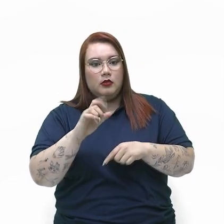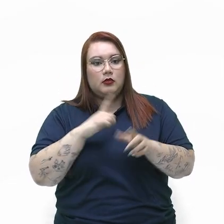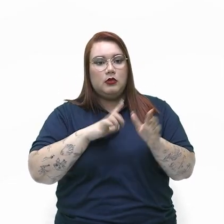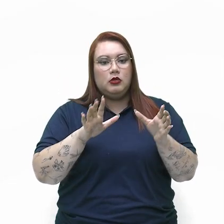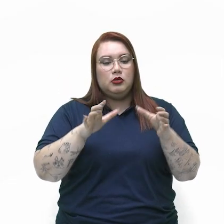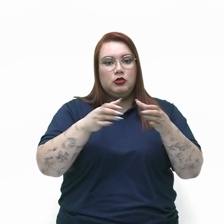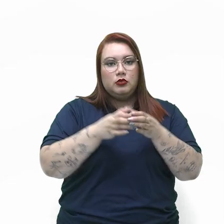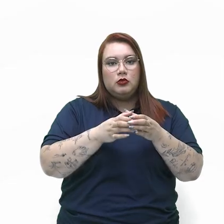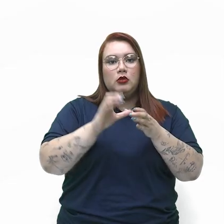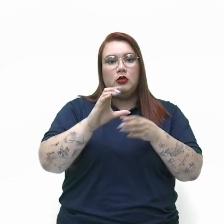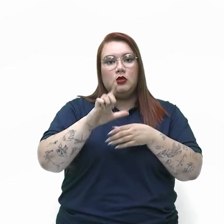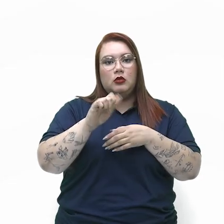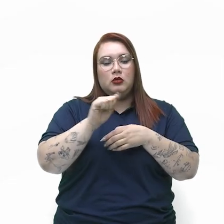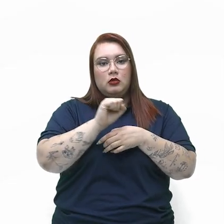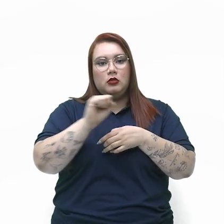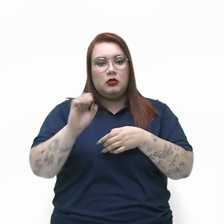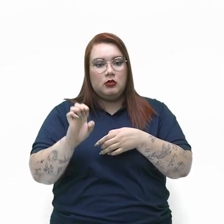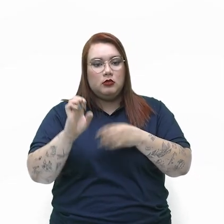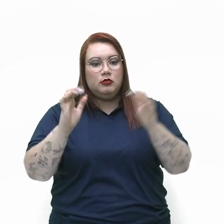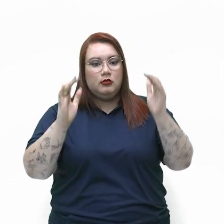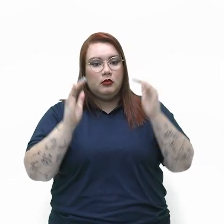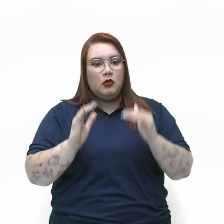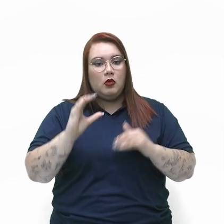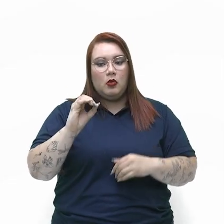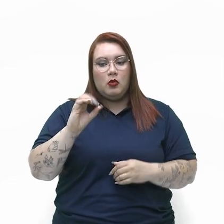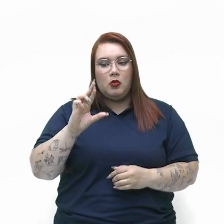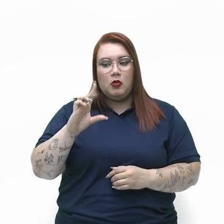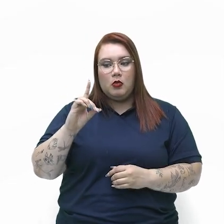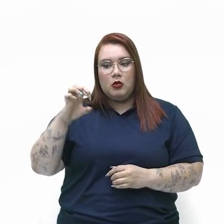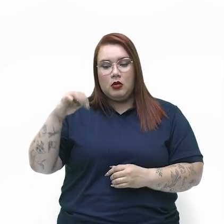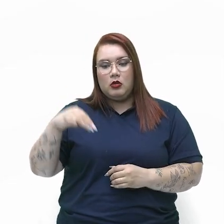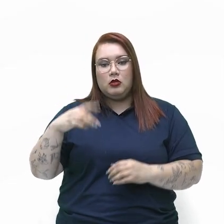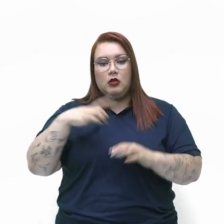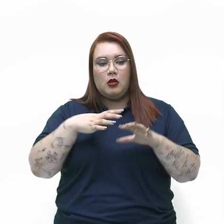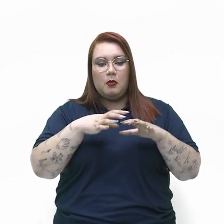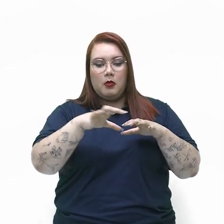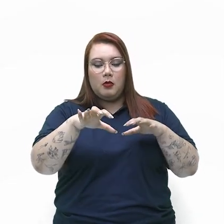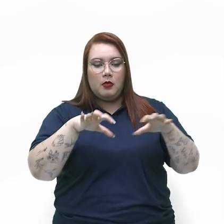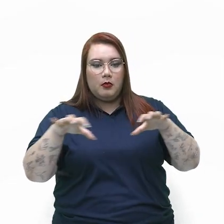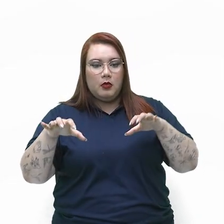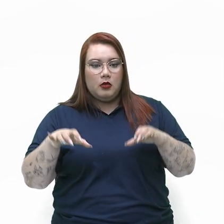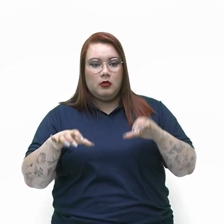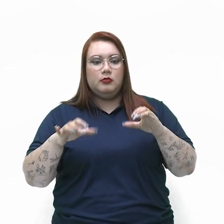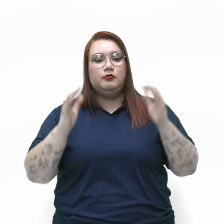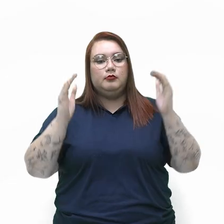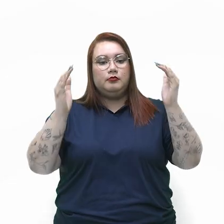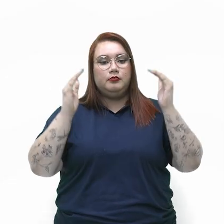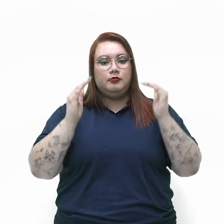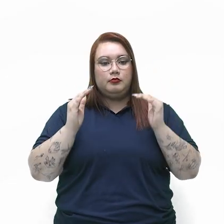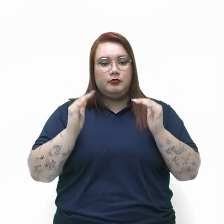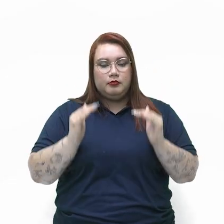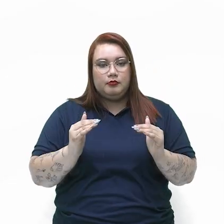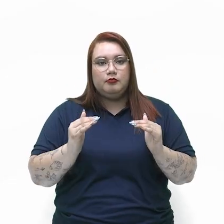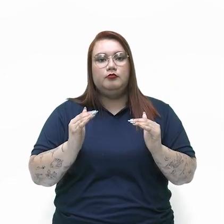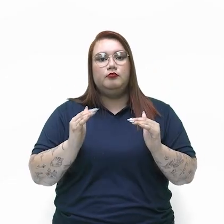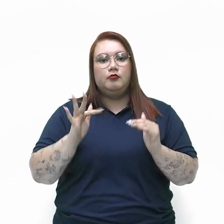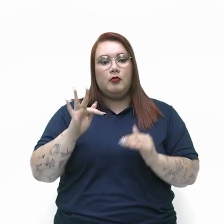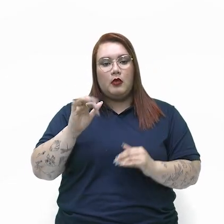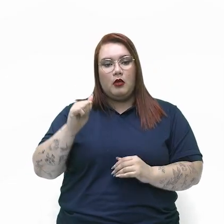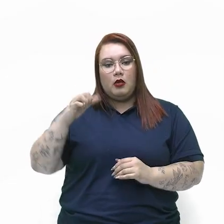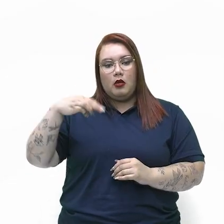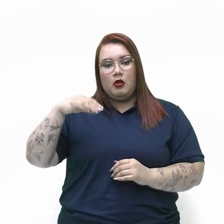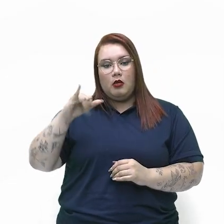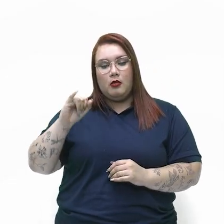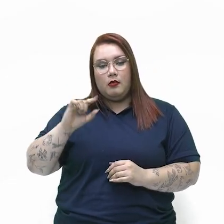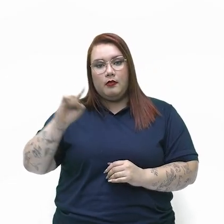classes. Ordens, as classes são subdivididas em ordens. Vamos descendo um pouquinho mais essa pirâmide. A